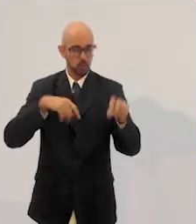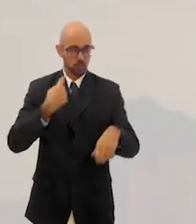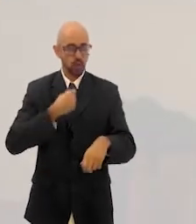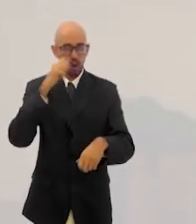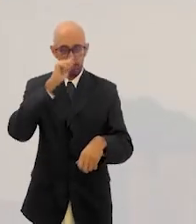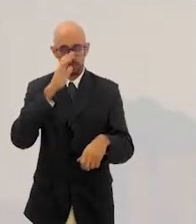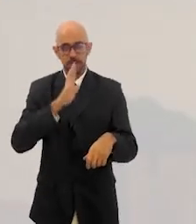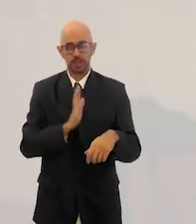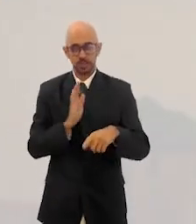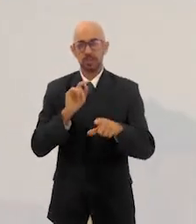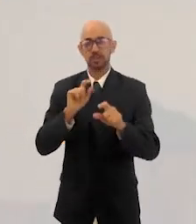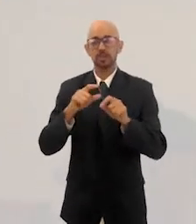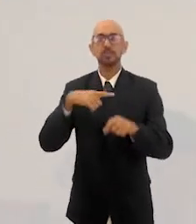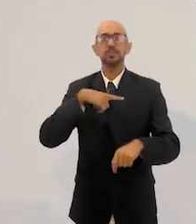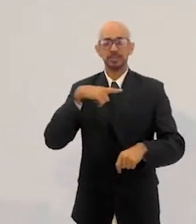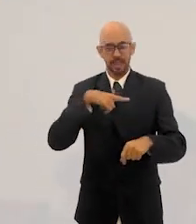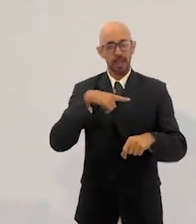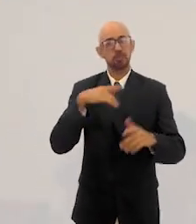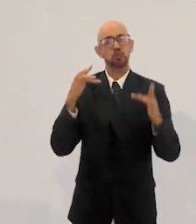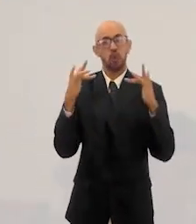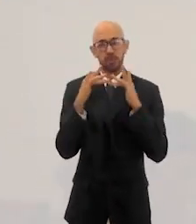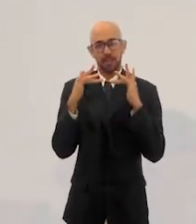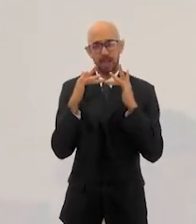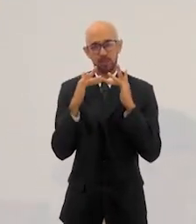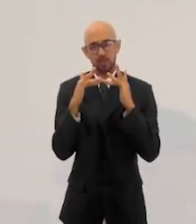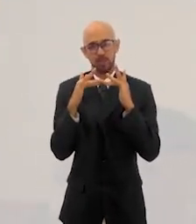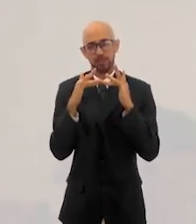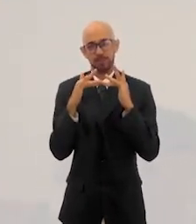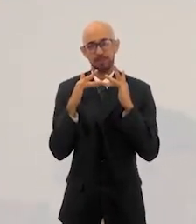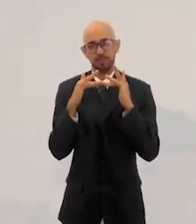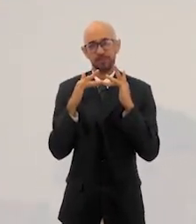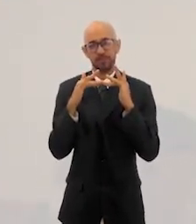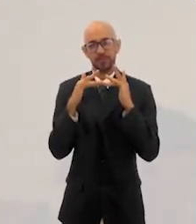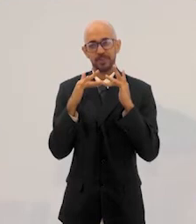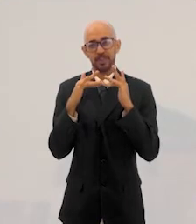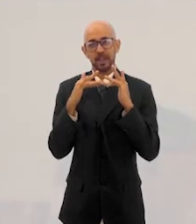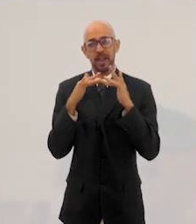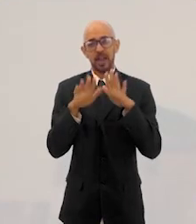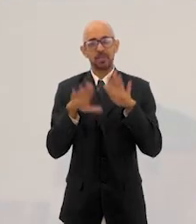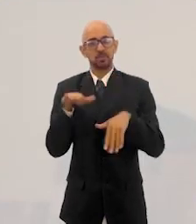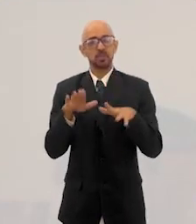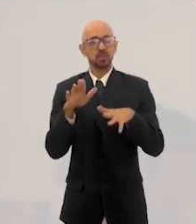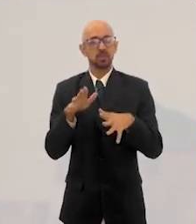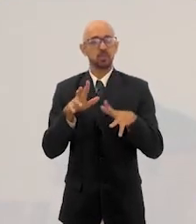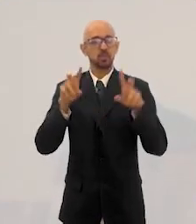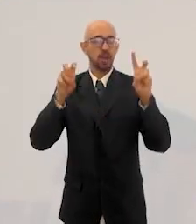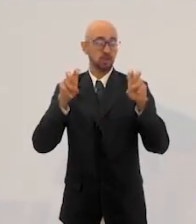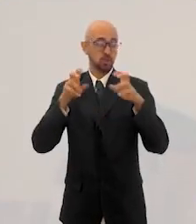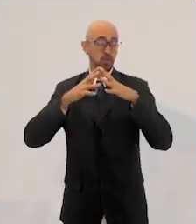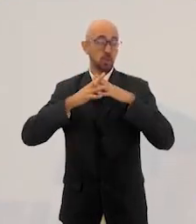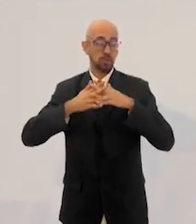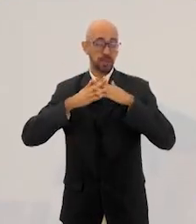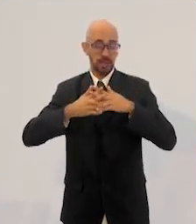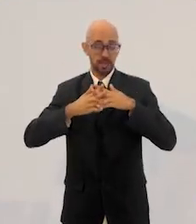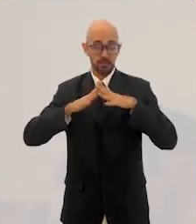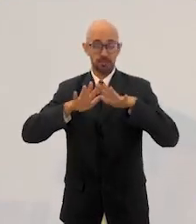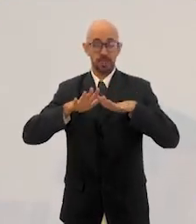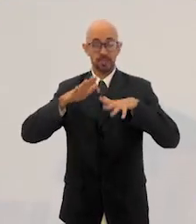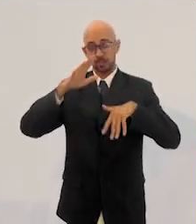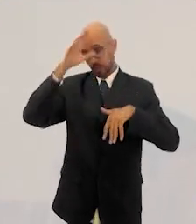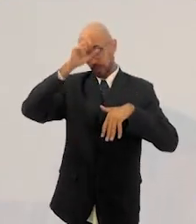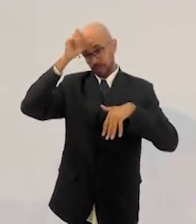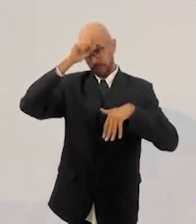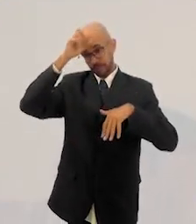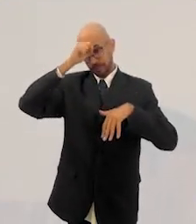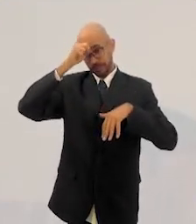brasileiros, inevitavelmente, a gente passa por esse tema. E às vezes é um pouco um assunto um pouco conturbado. E ali foi um